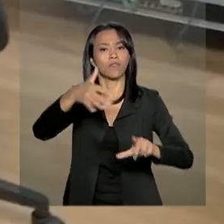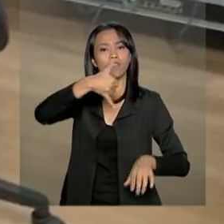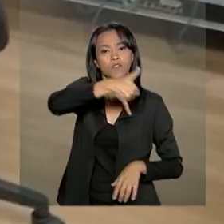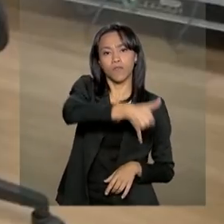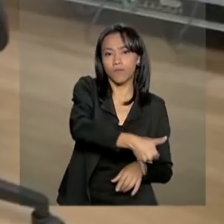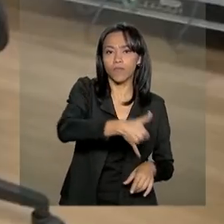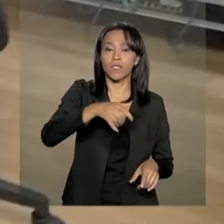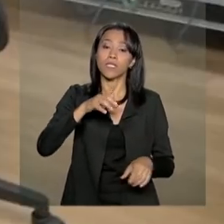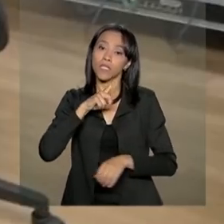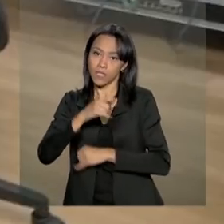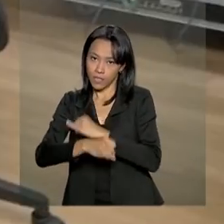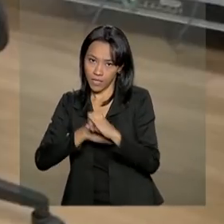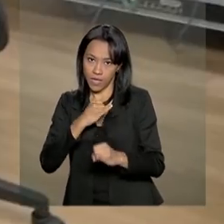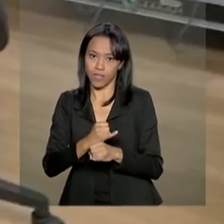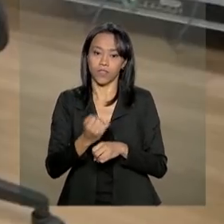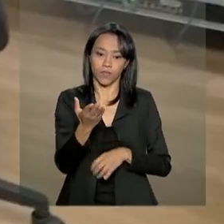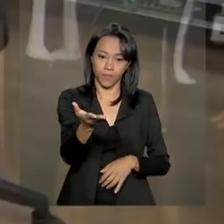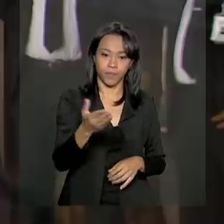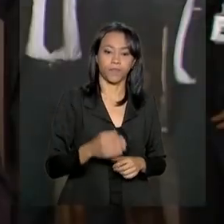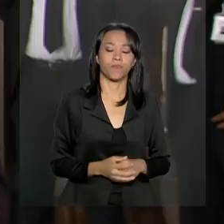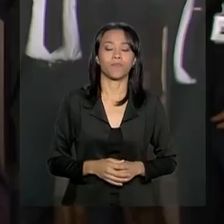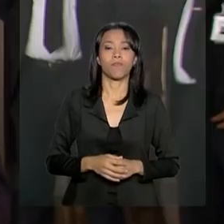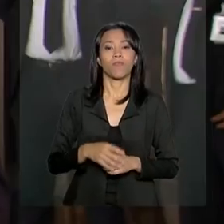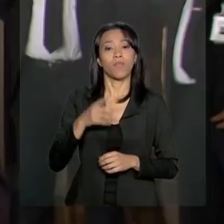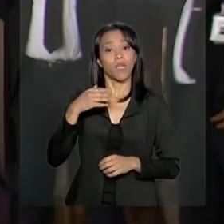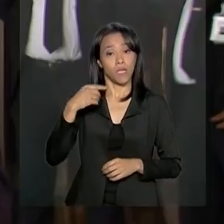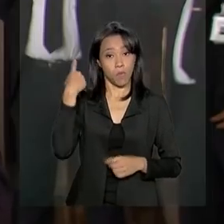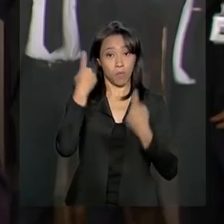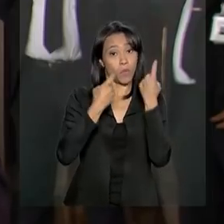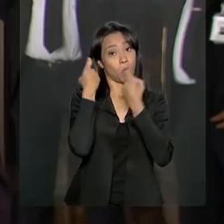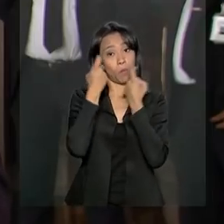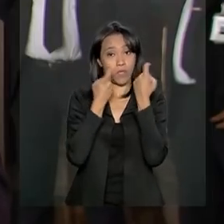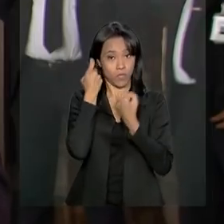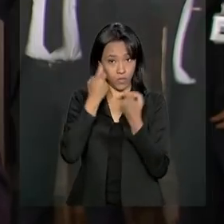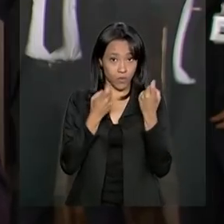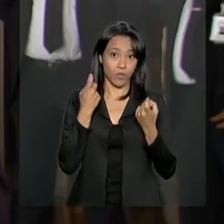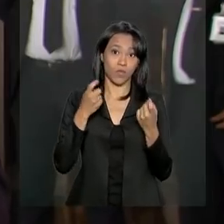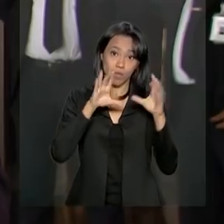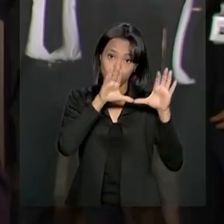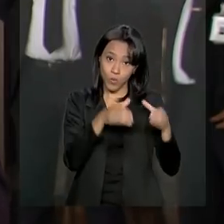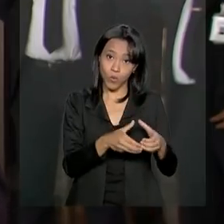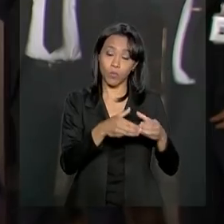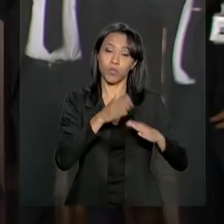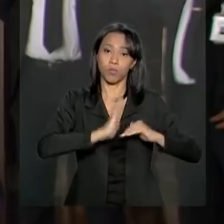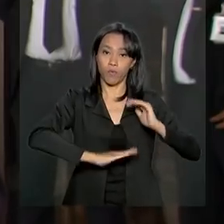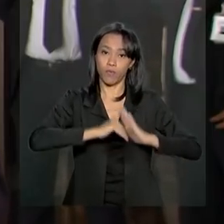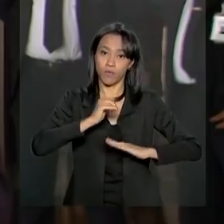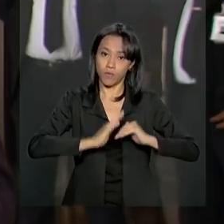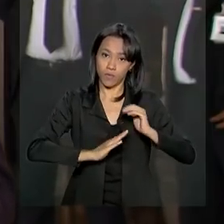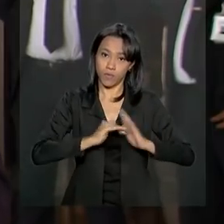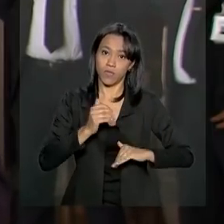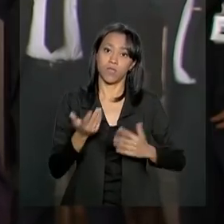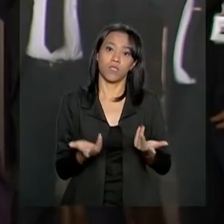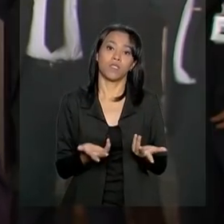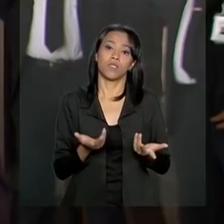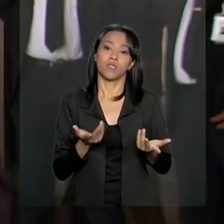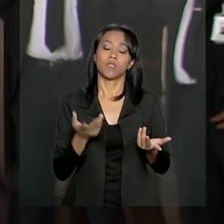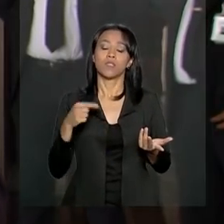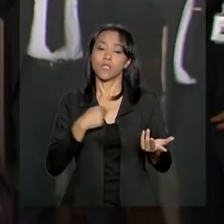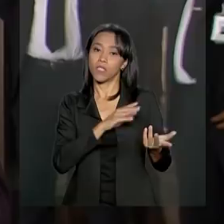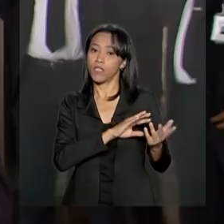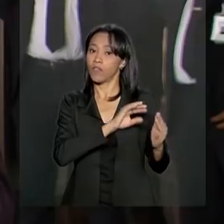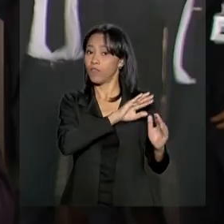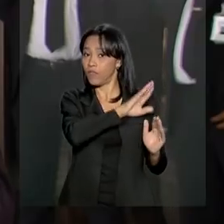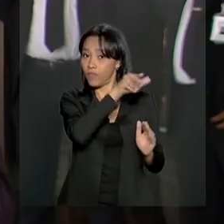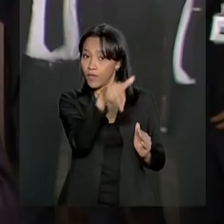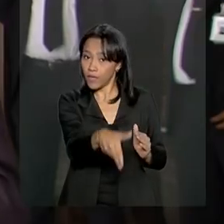à internet. Obviamente, uma das preocupações maiores da equipe que deve se reunir aqui com o presidente Jair Bolsonaro